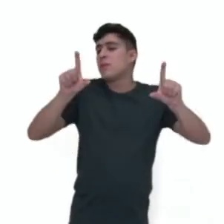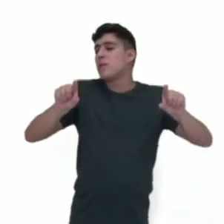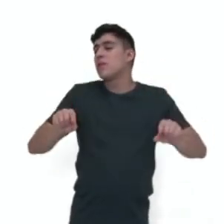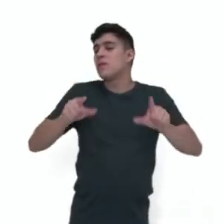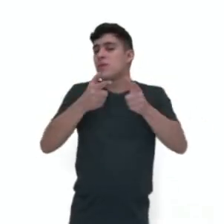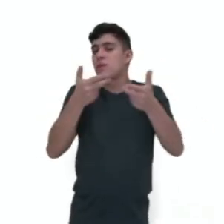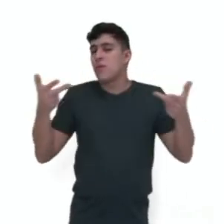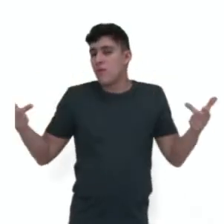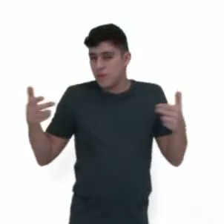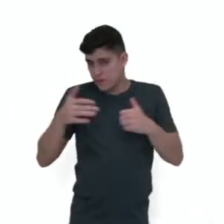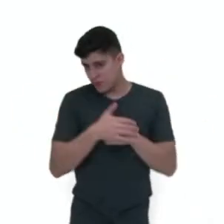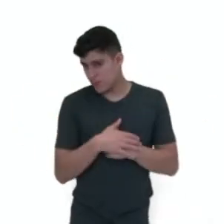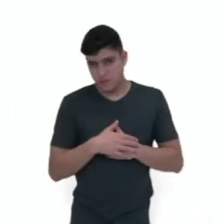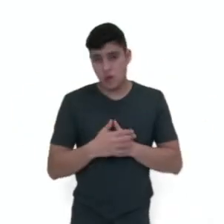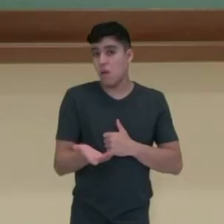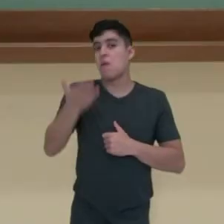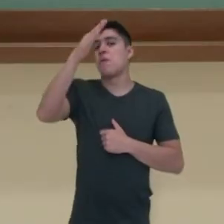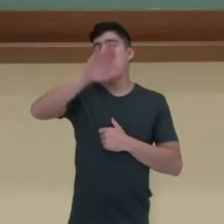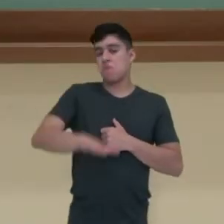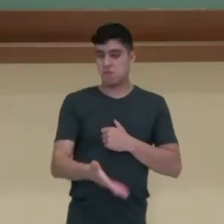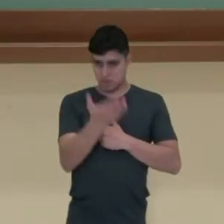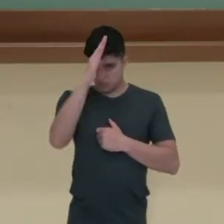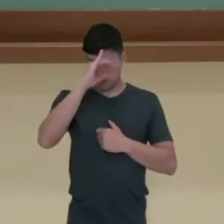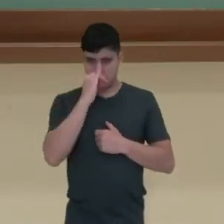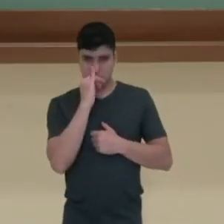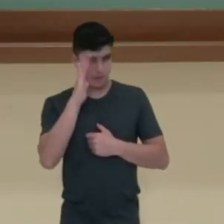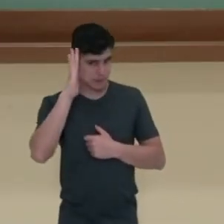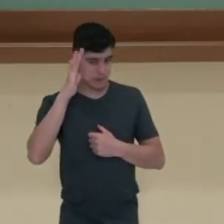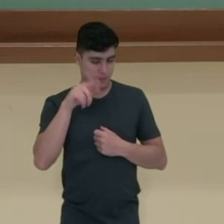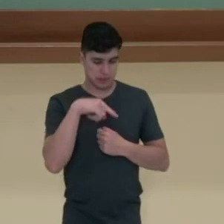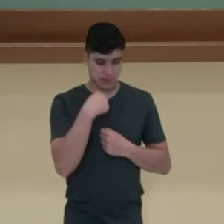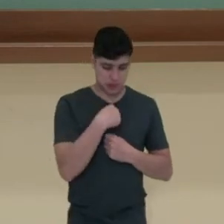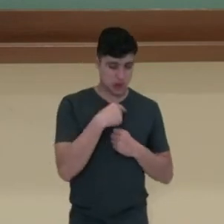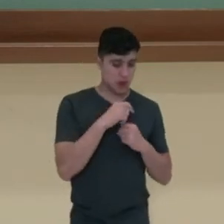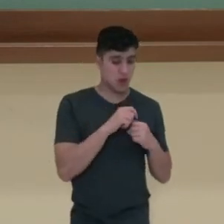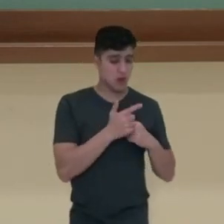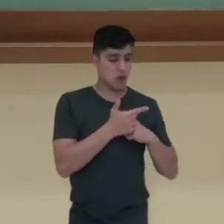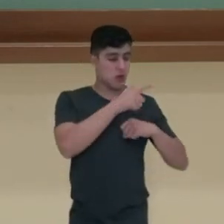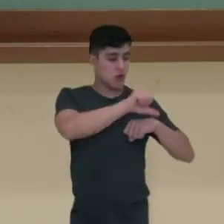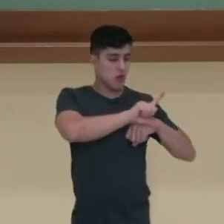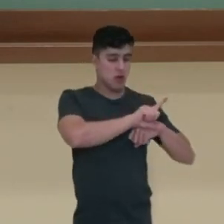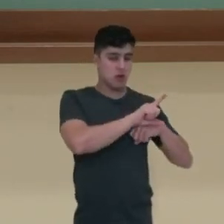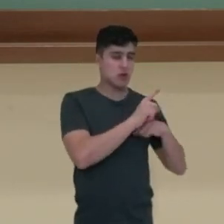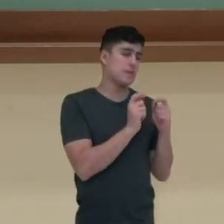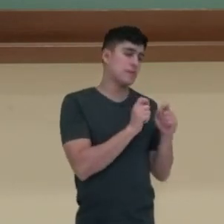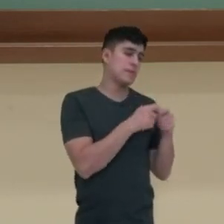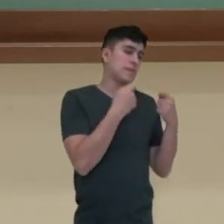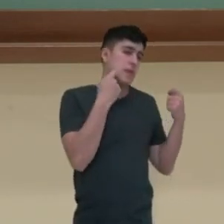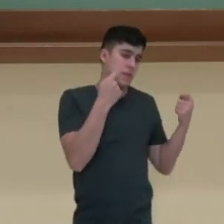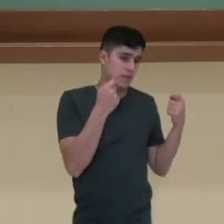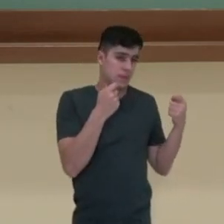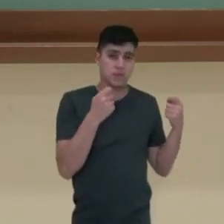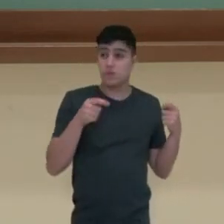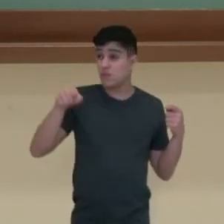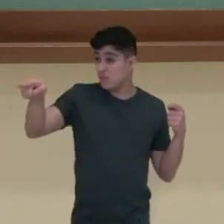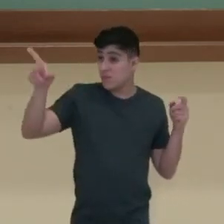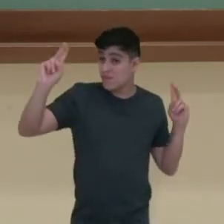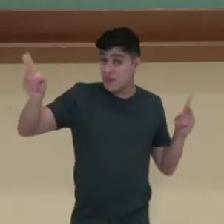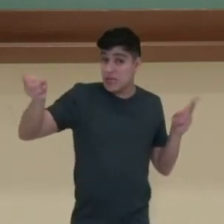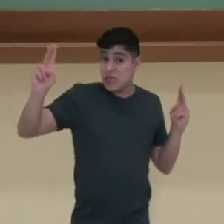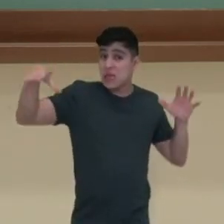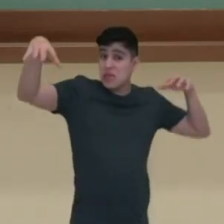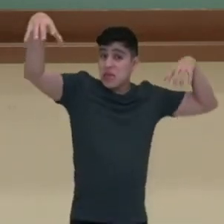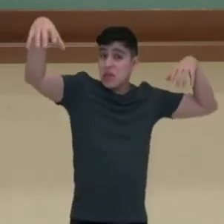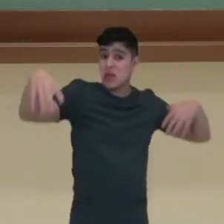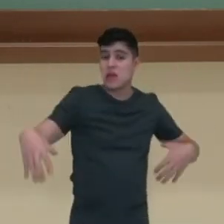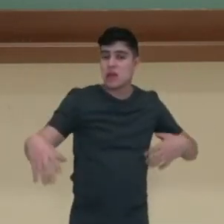produtos. Imagina que eu sou dono de uma panificadora e tem uma panificadora na mesma rua da minha casa